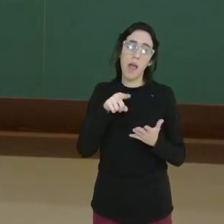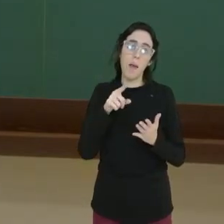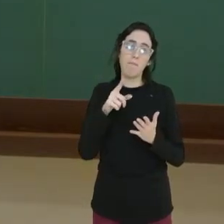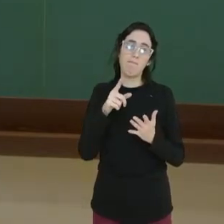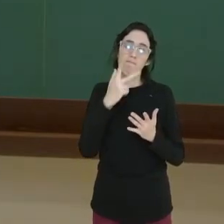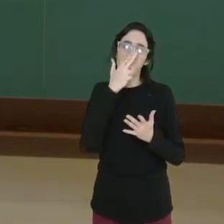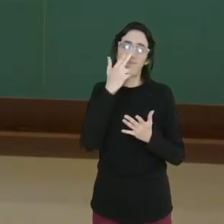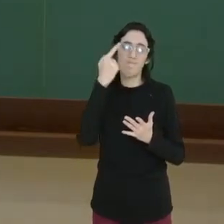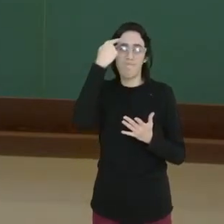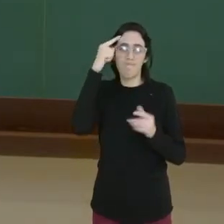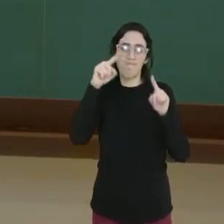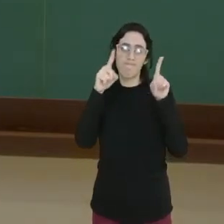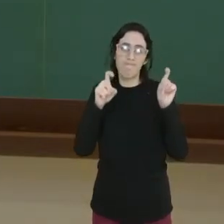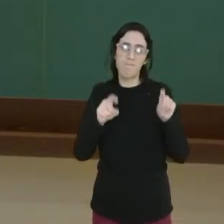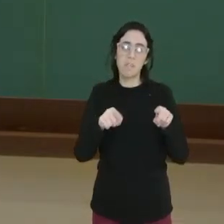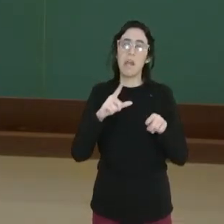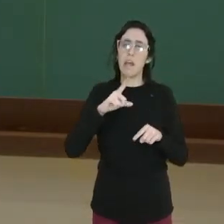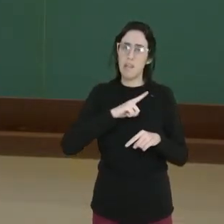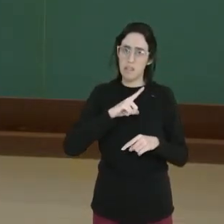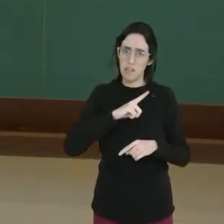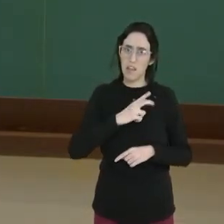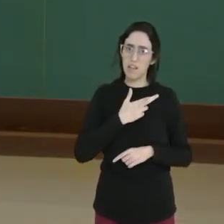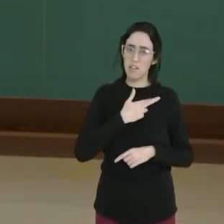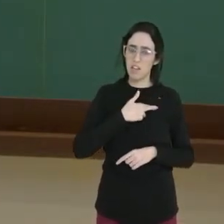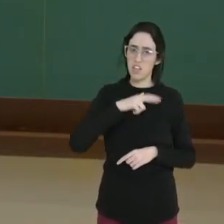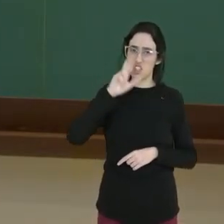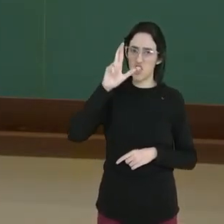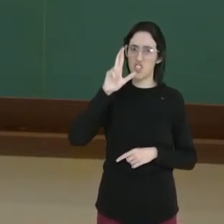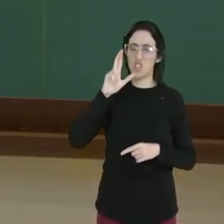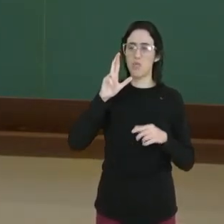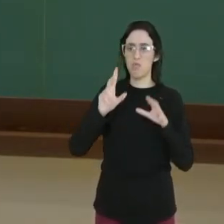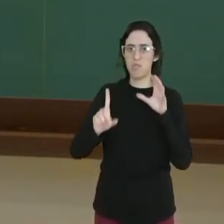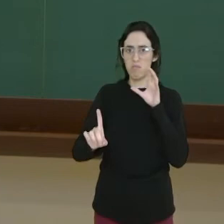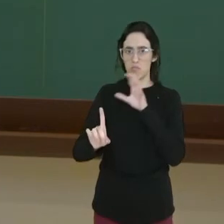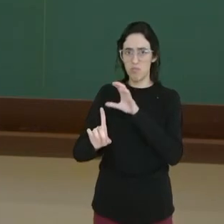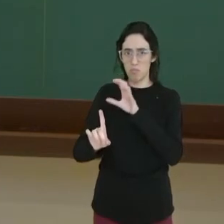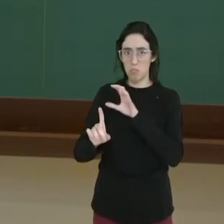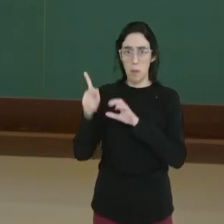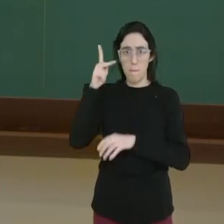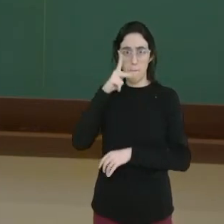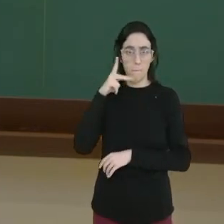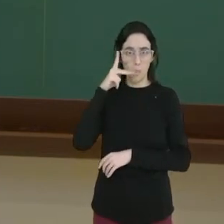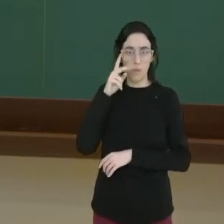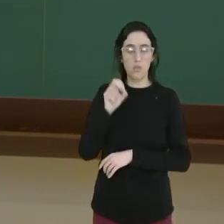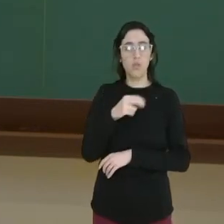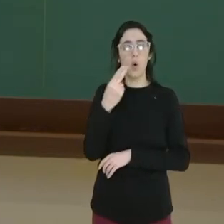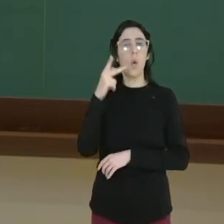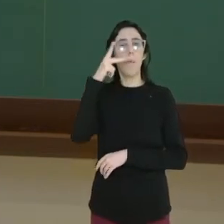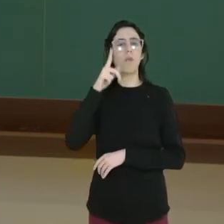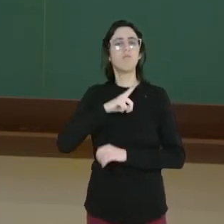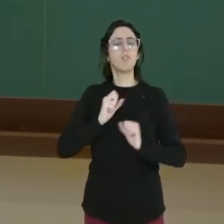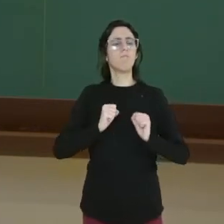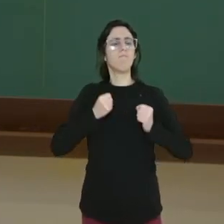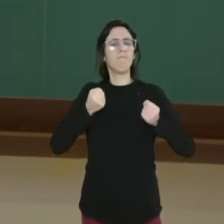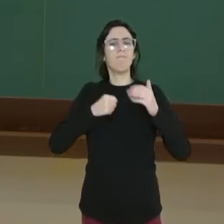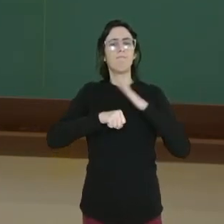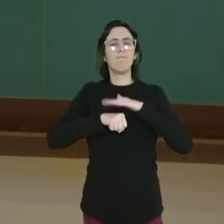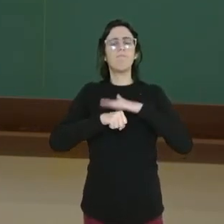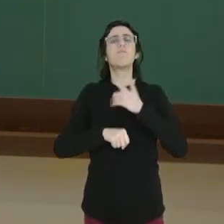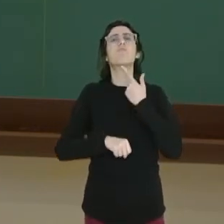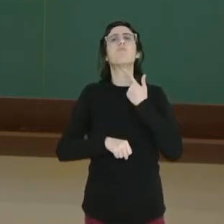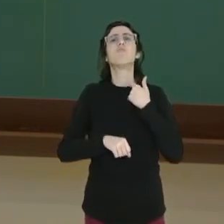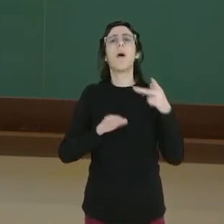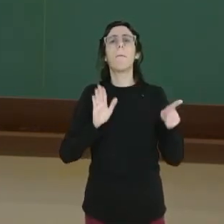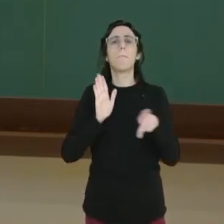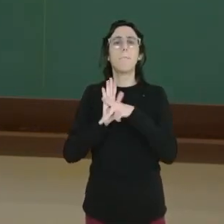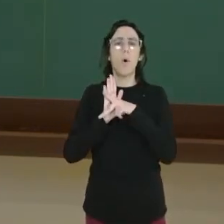será que de fato há essa autonomia política que os filósofos lá do Renascimento já